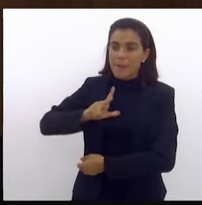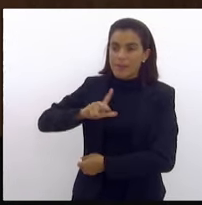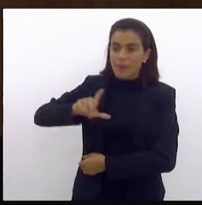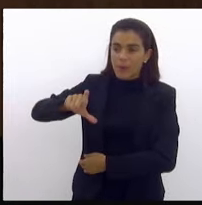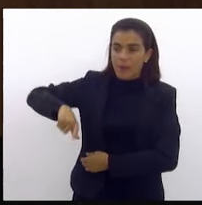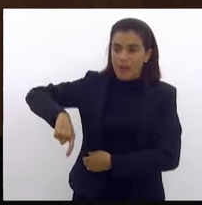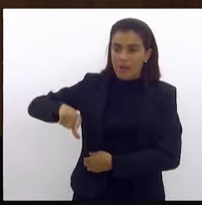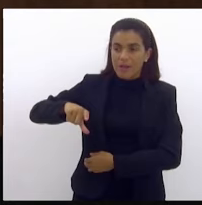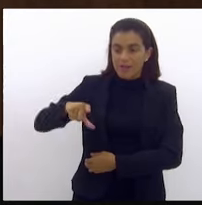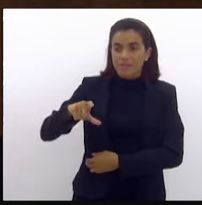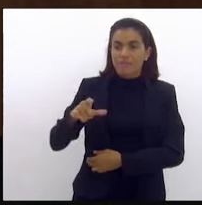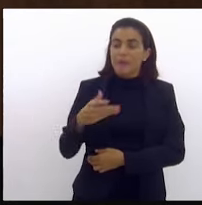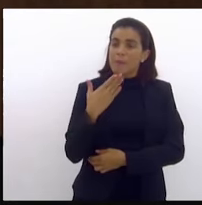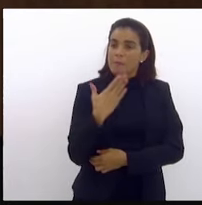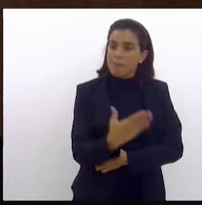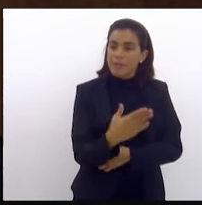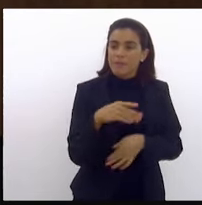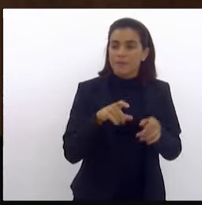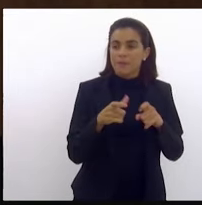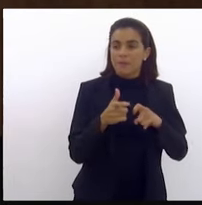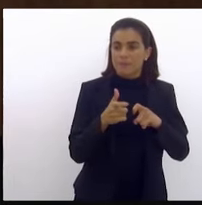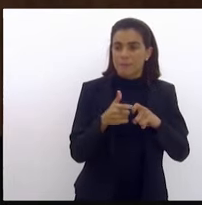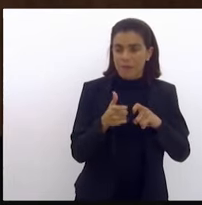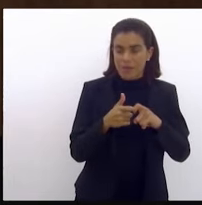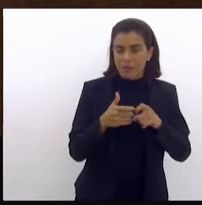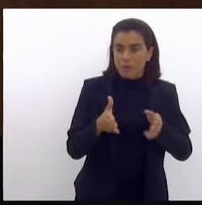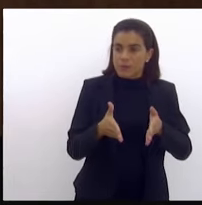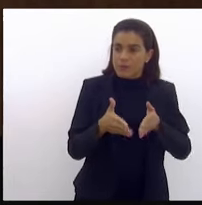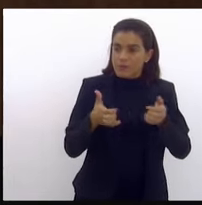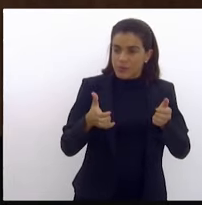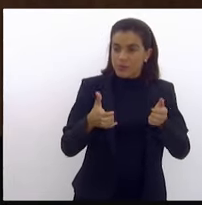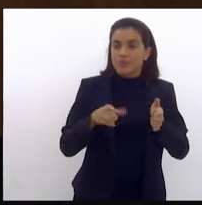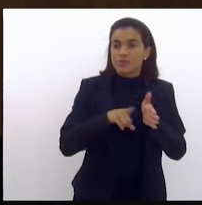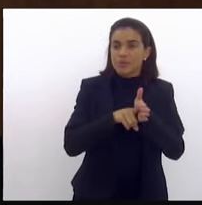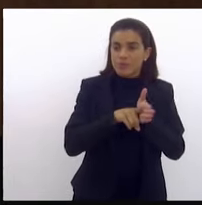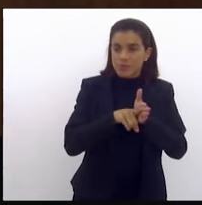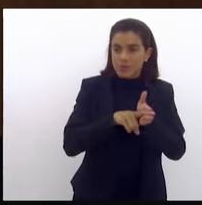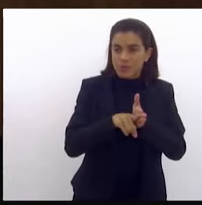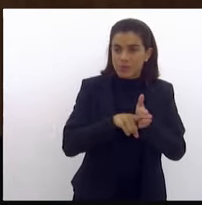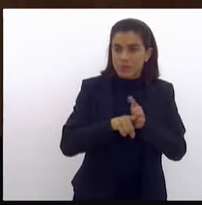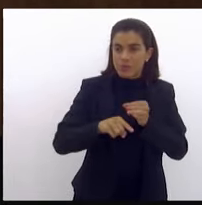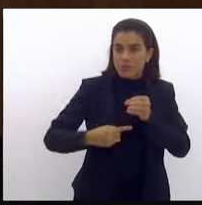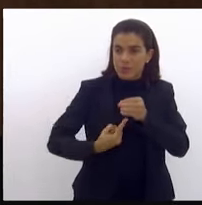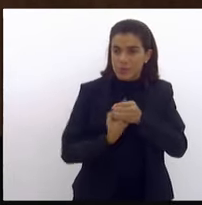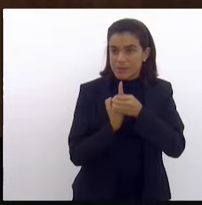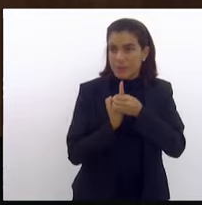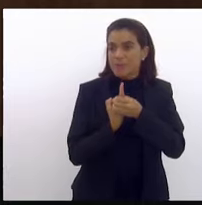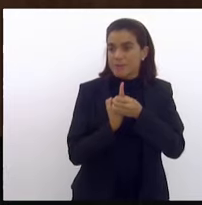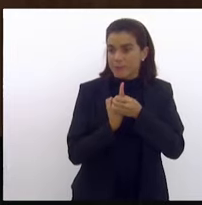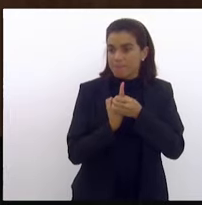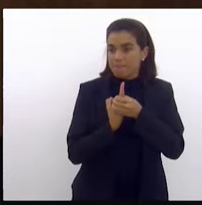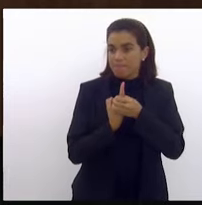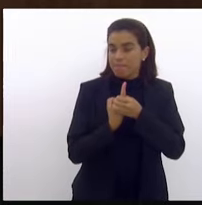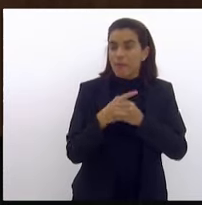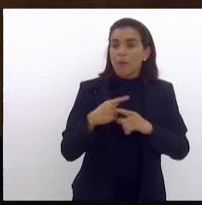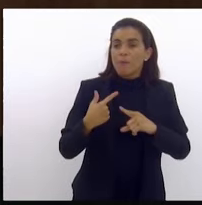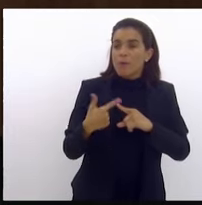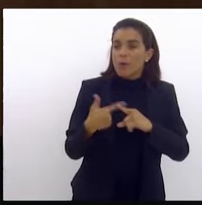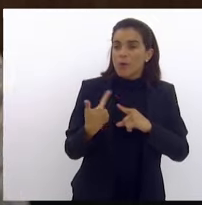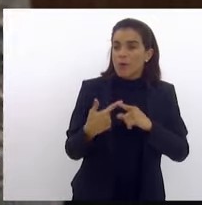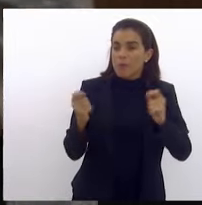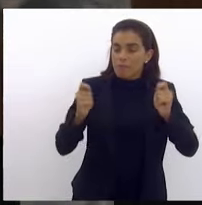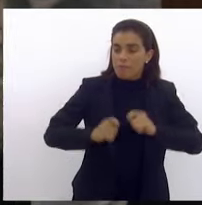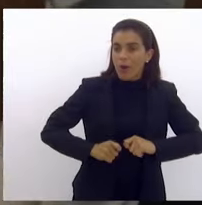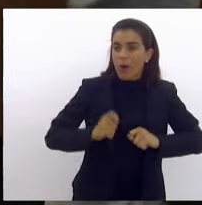que peça ao seu médico clínico que solicite o exame de colonoscopia. Porque você pode